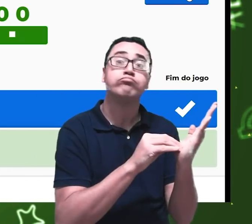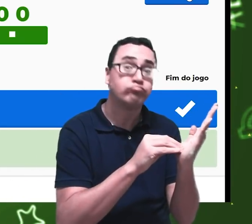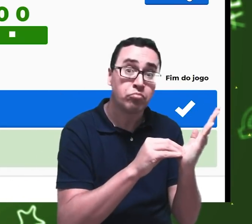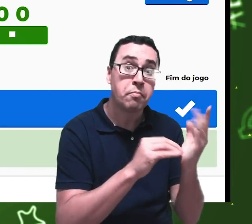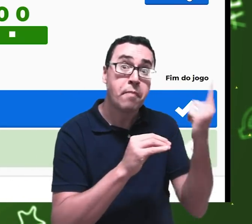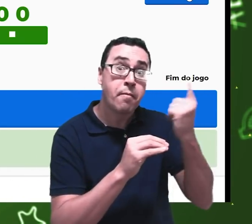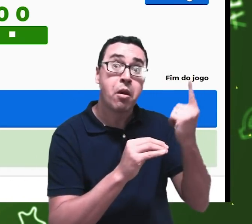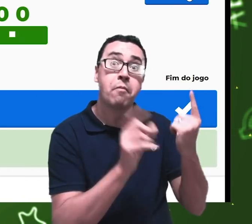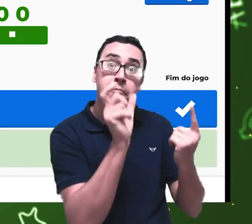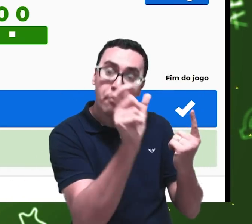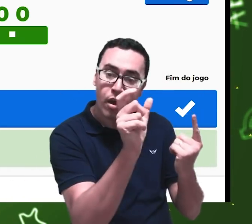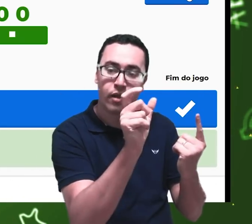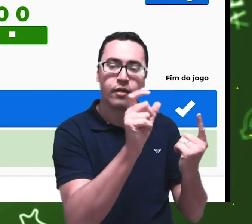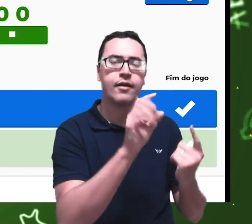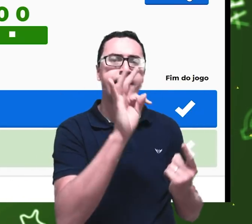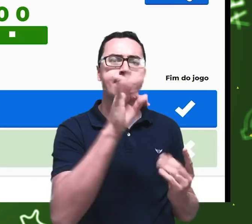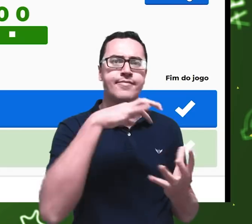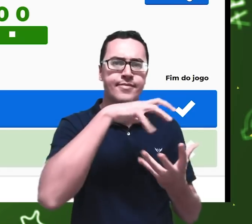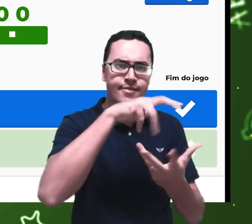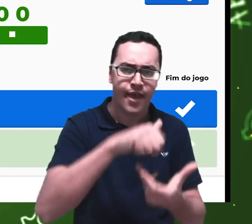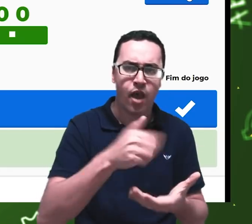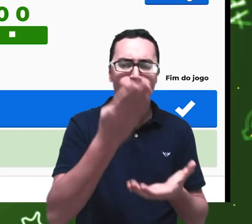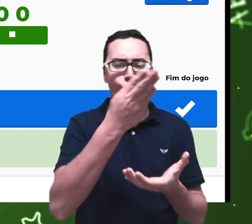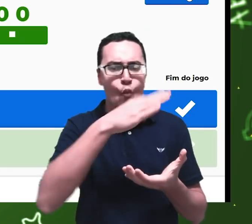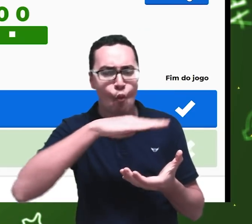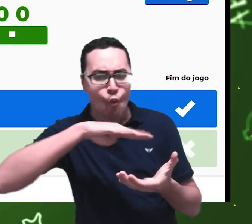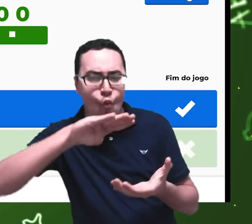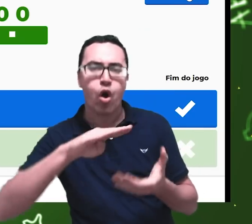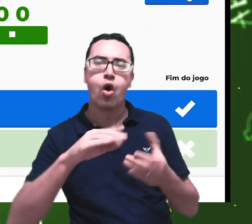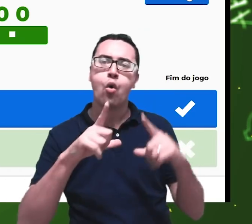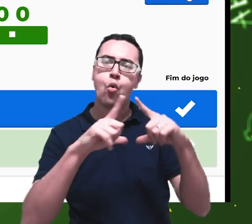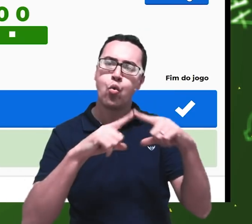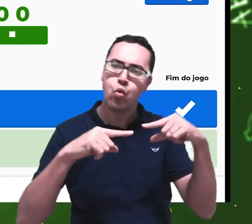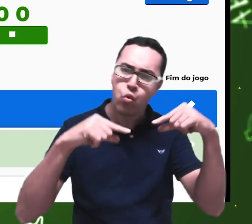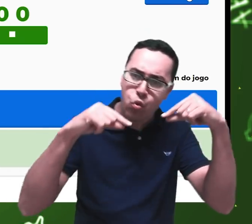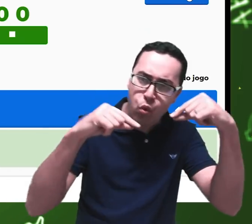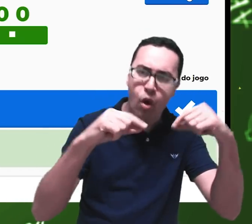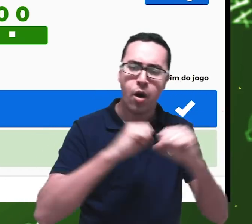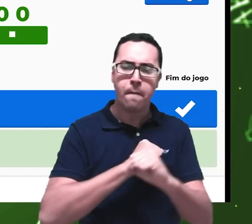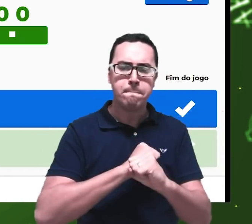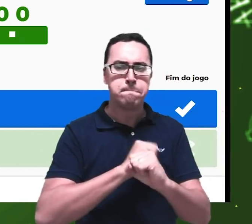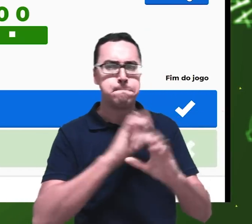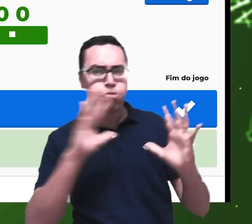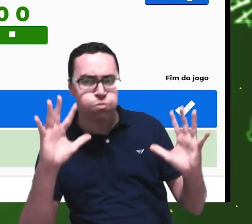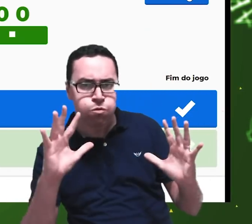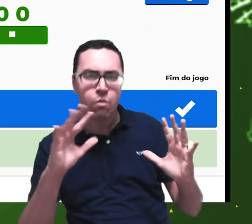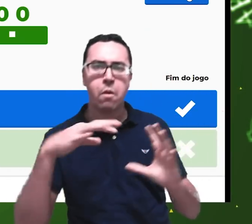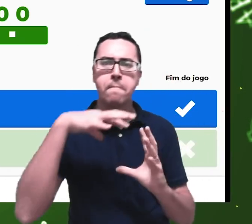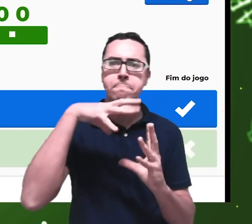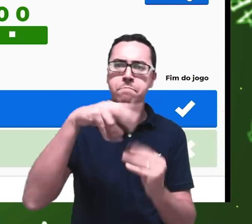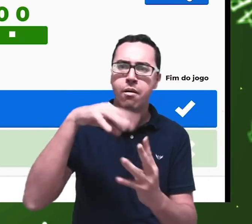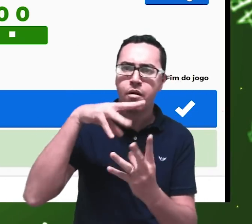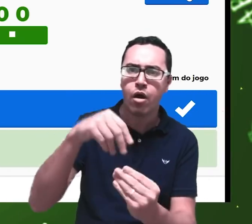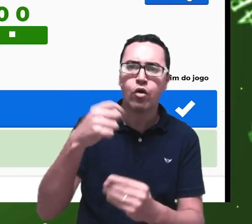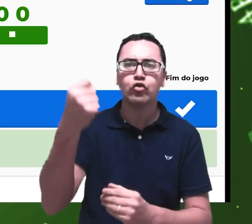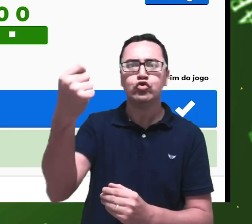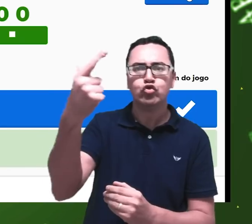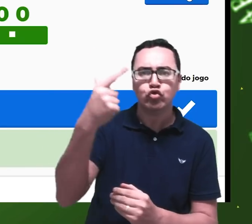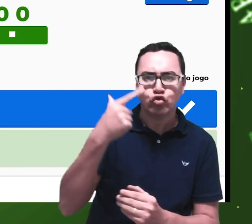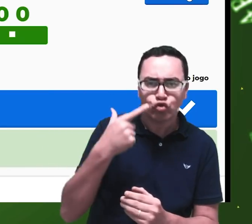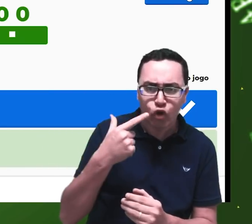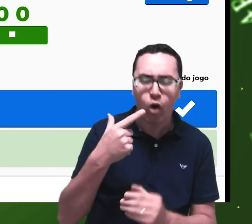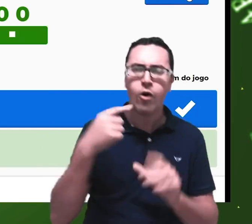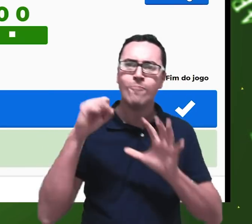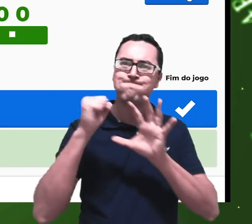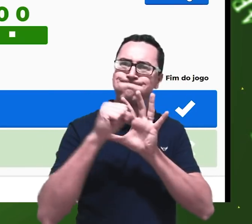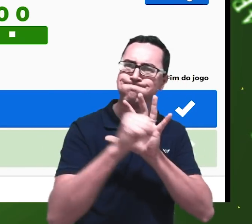ficou Terra, crateras, Lua, Big Bang, planetas, Sol e meteoros. Juntando